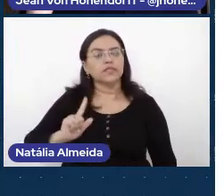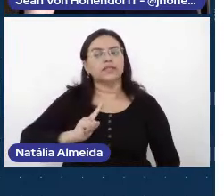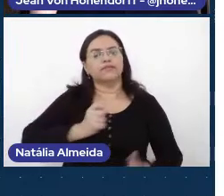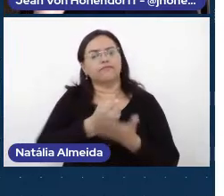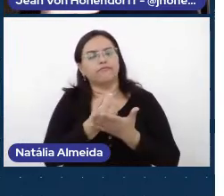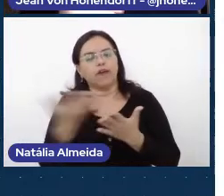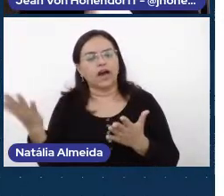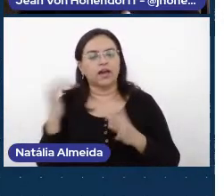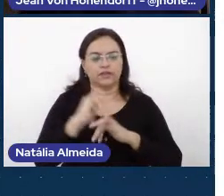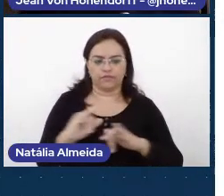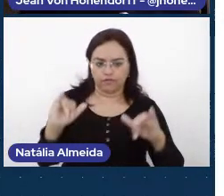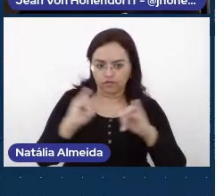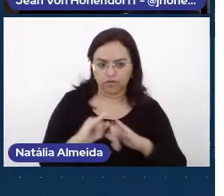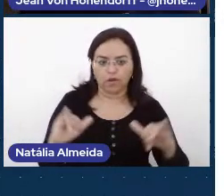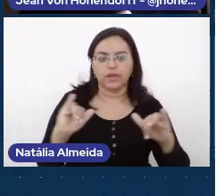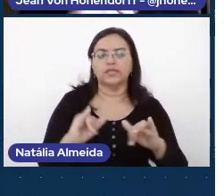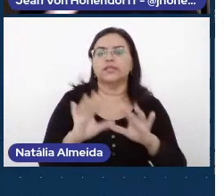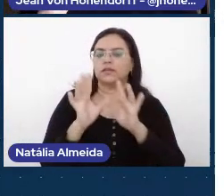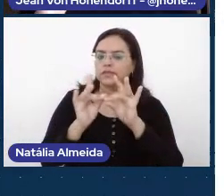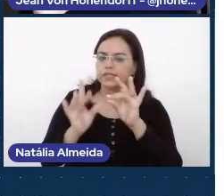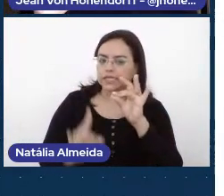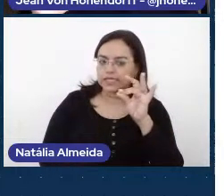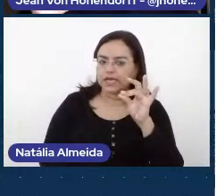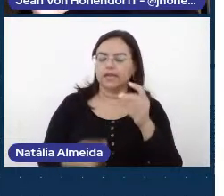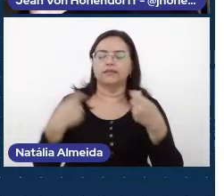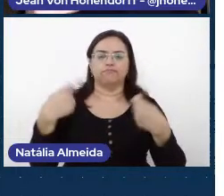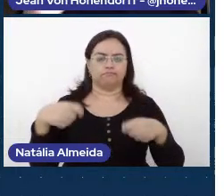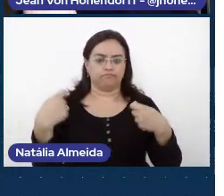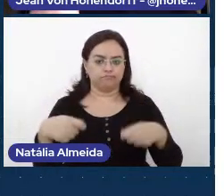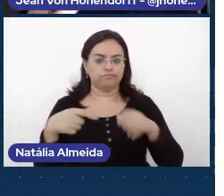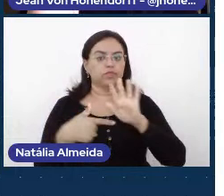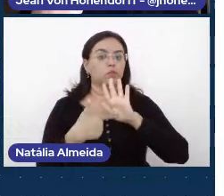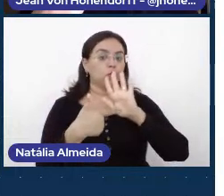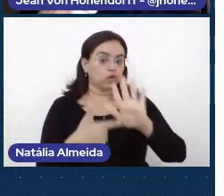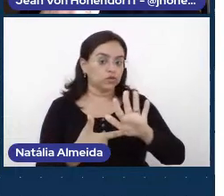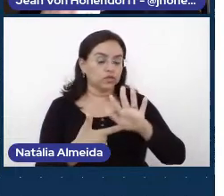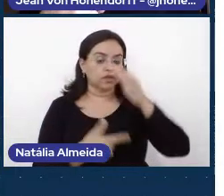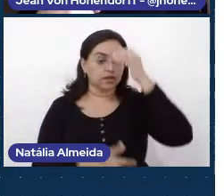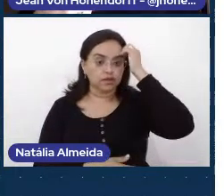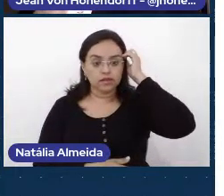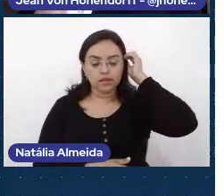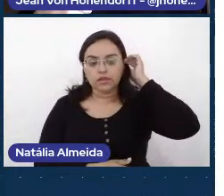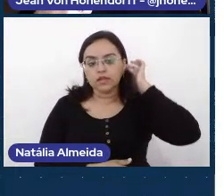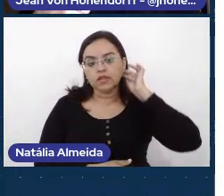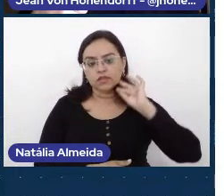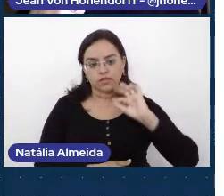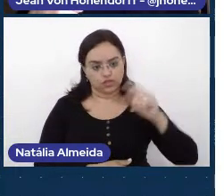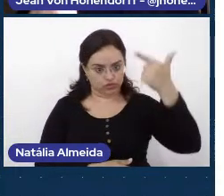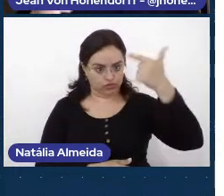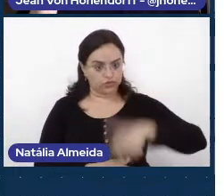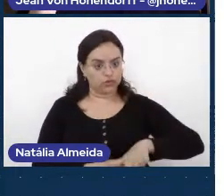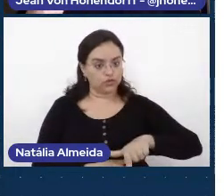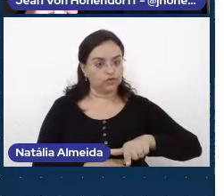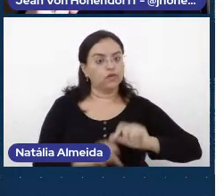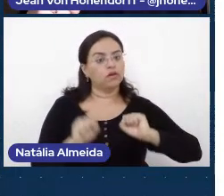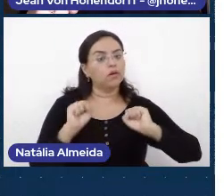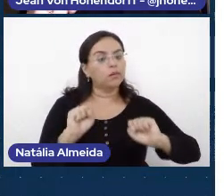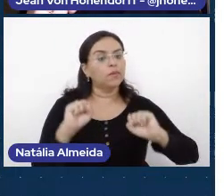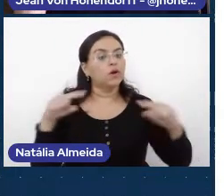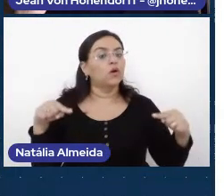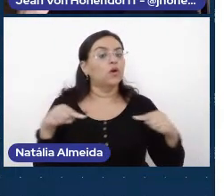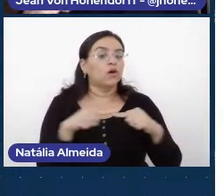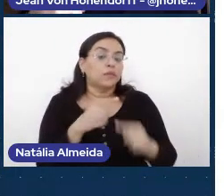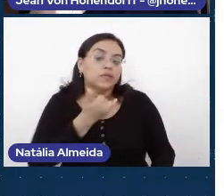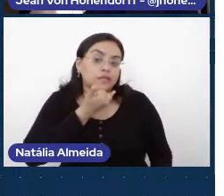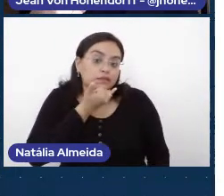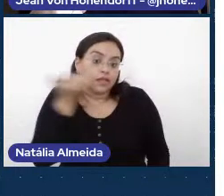muitas informações que têm que ser colocadas nessa sessão. E, de novo, pode haver uma limitação de acordo com a revista em